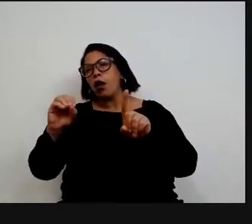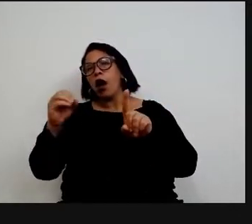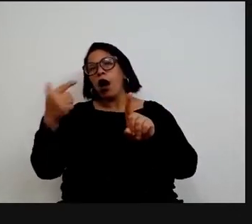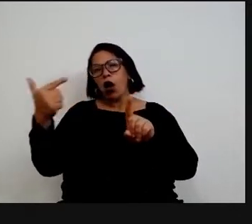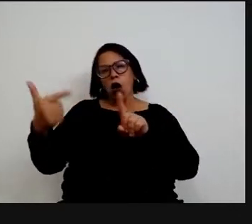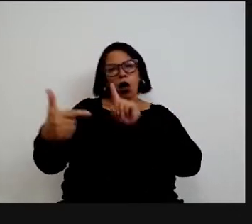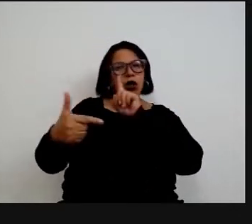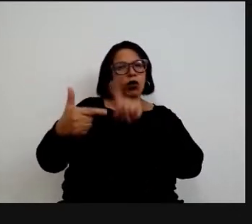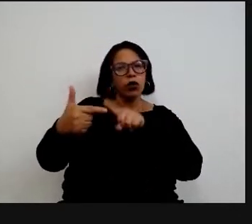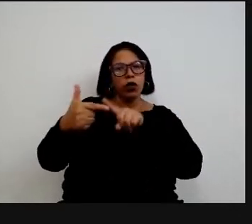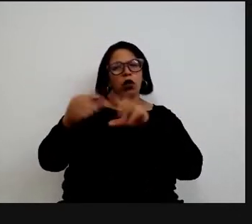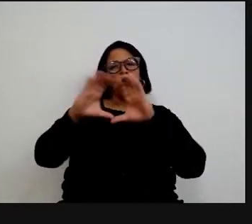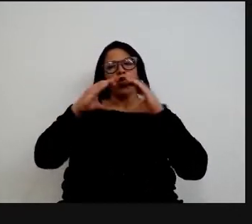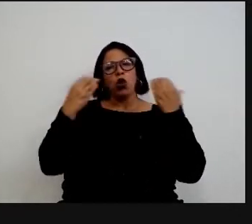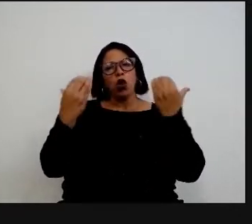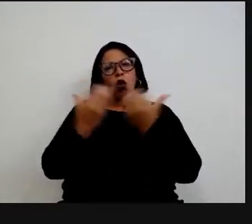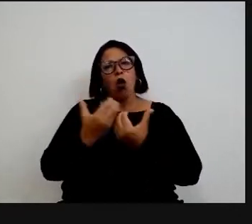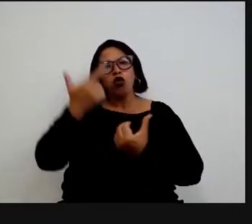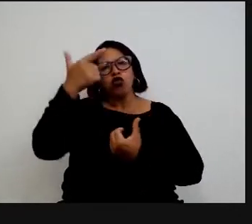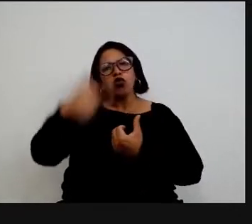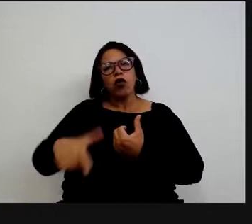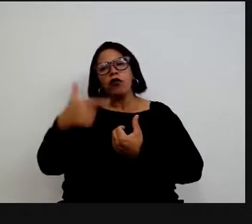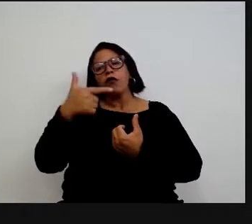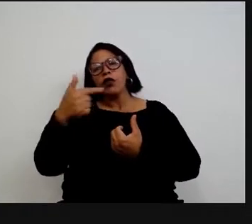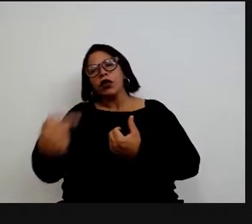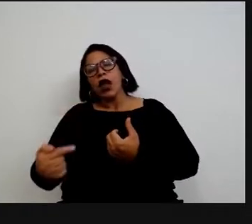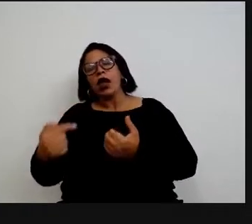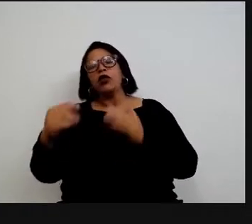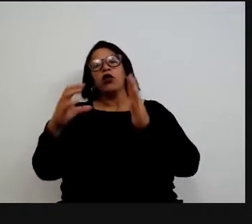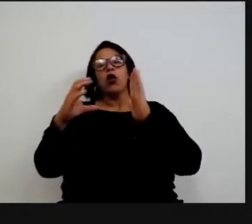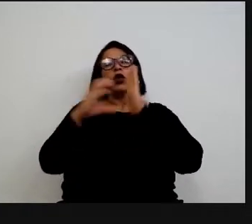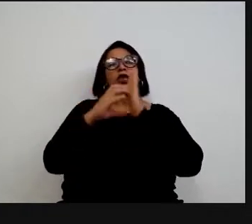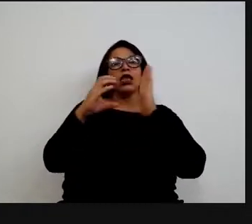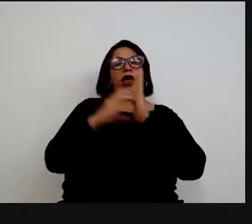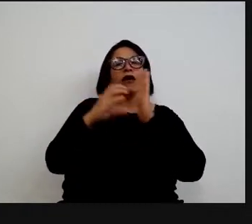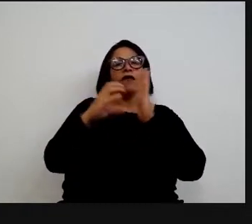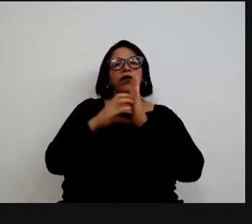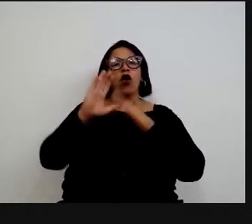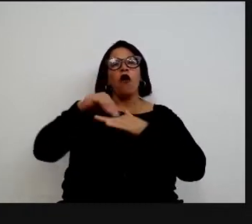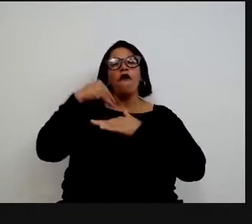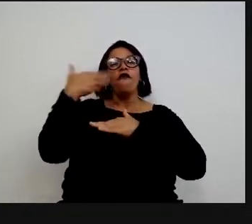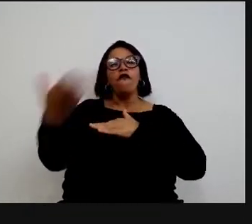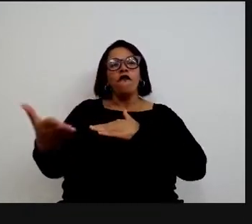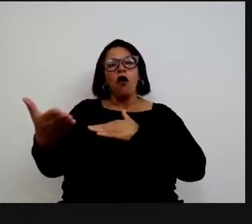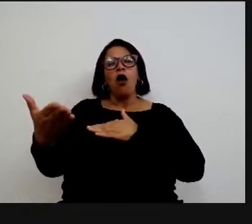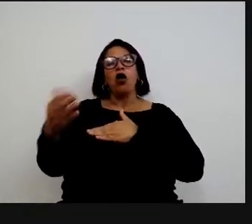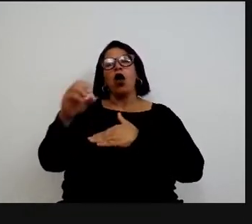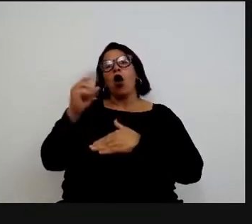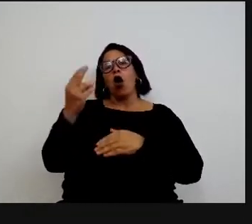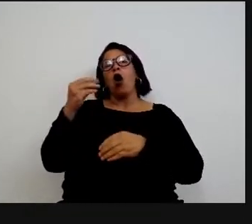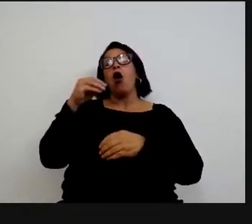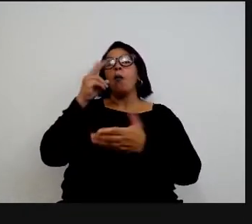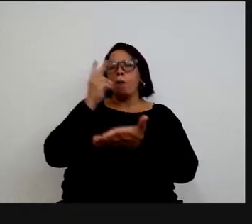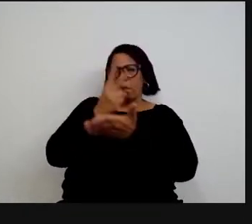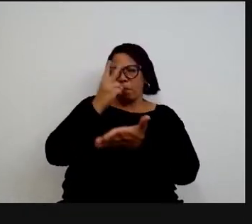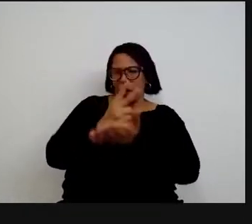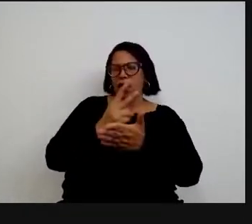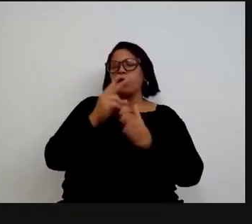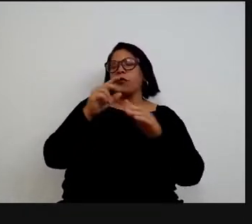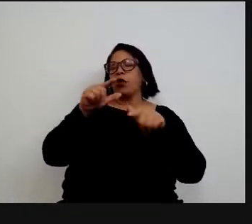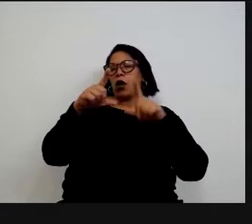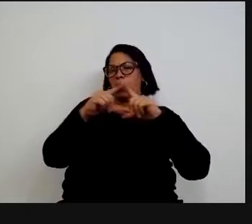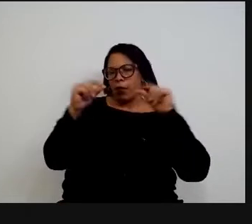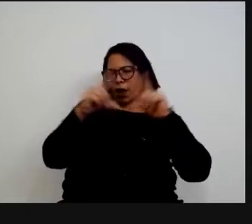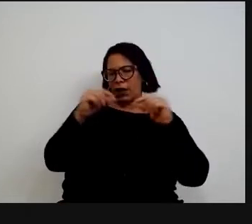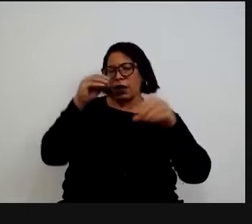um segundo, em dia 27, onde os servidores que estão fora de Brasília, ou estão mesmo em Brasília, mas